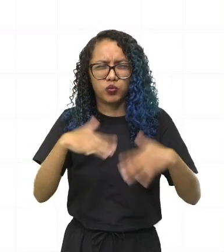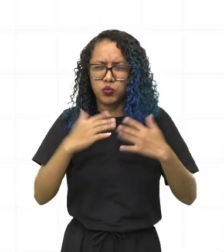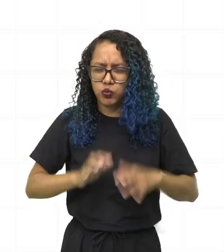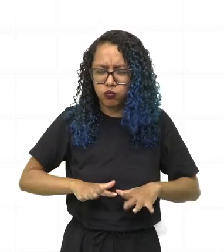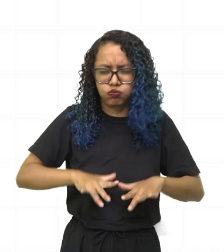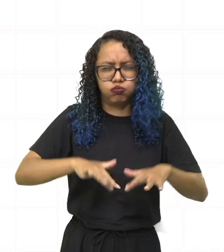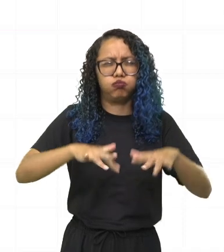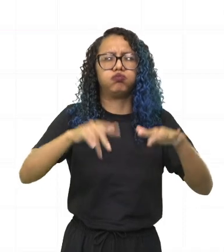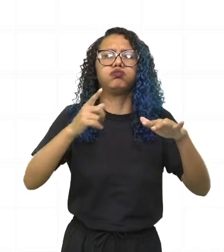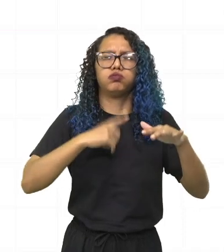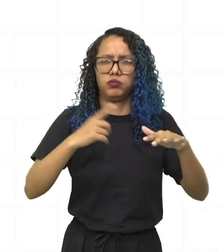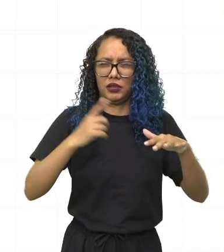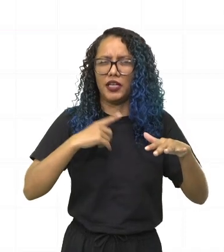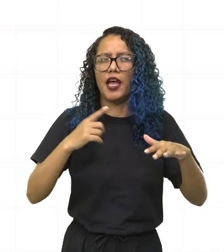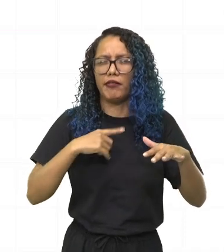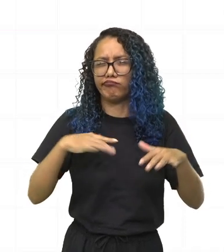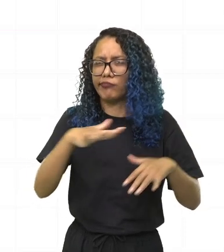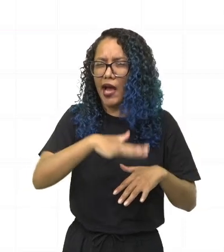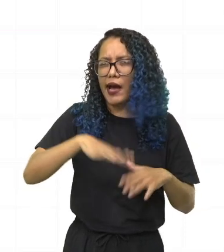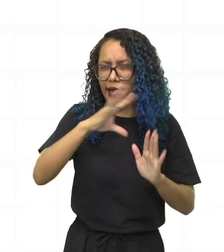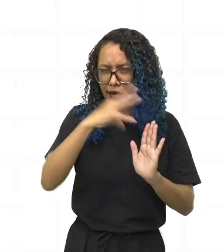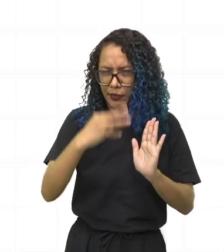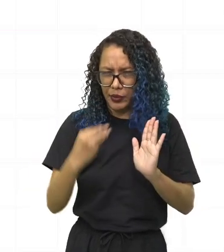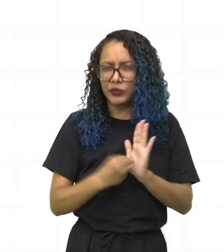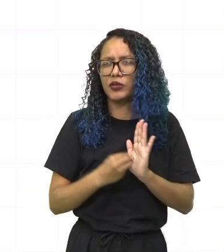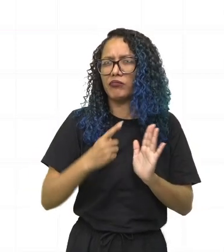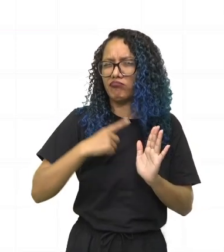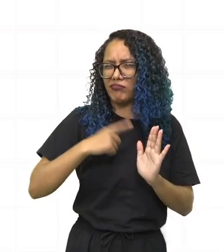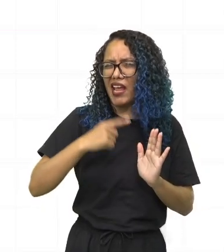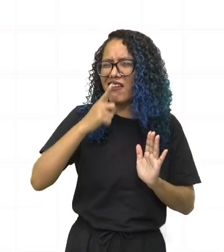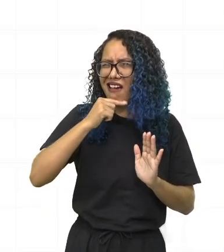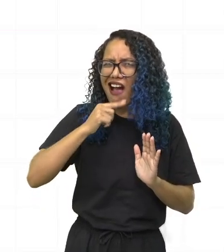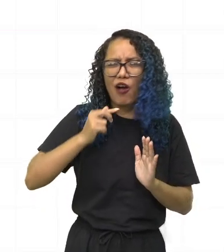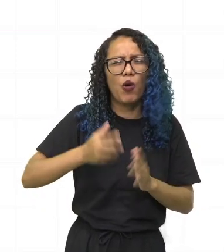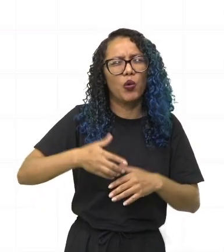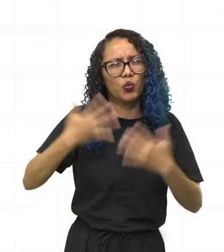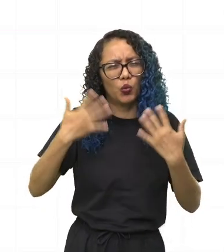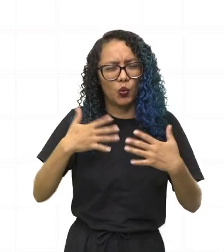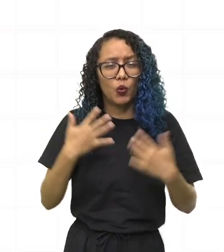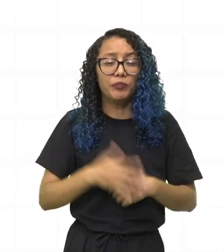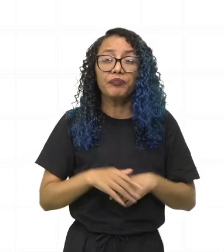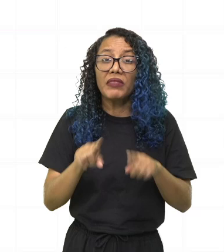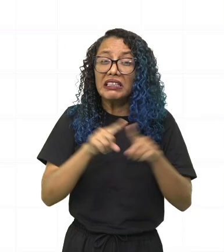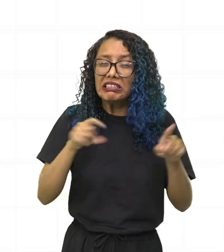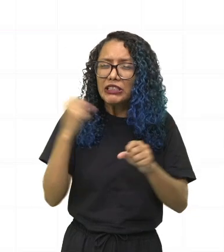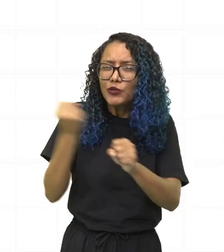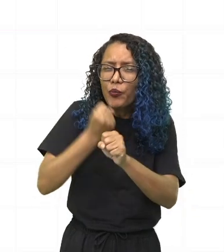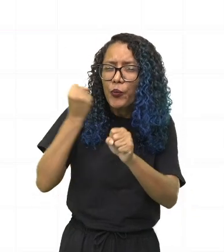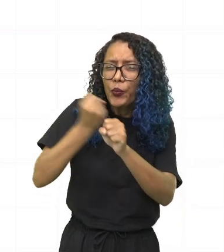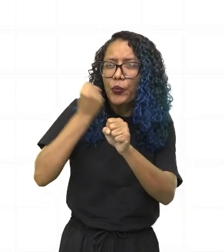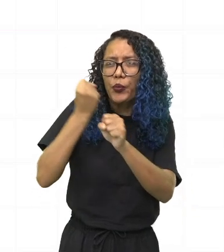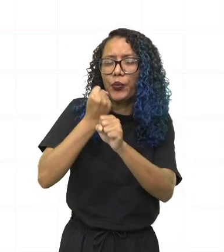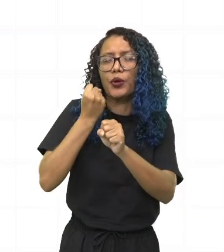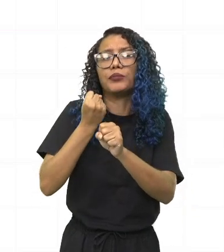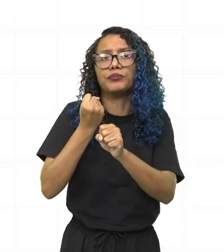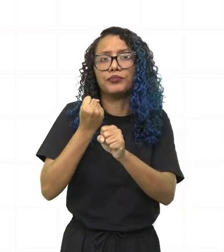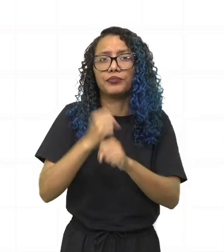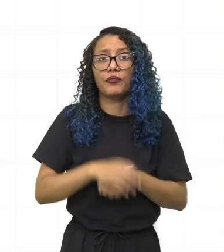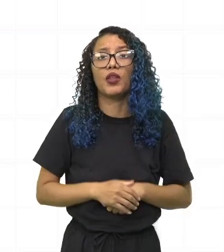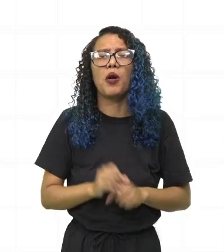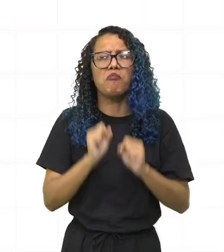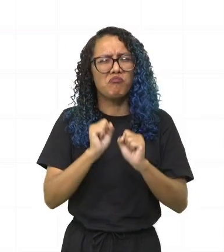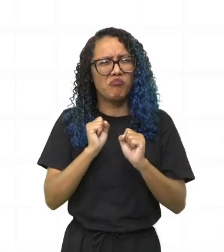nossa Amazônia. Uma vez que uma usina hidrelétrica é construída, né, ela pode operar